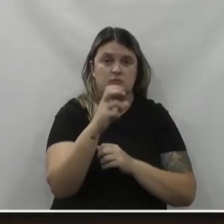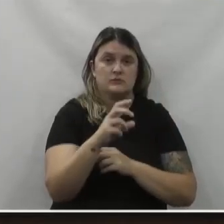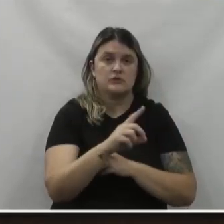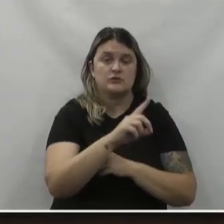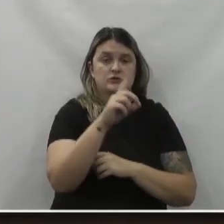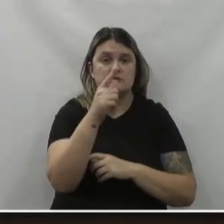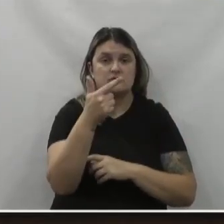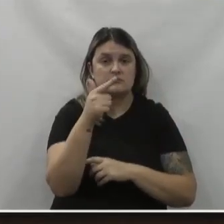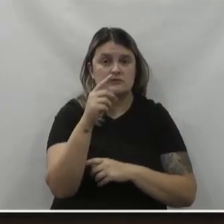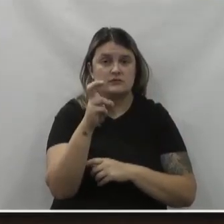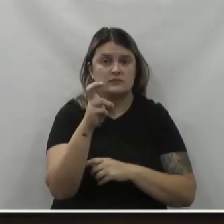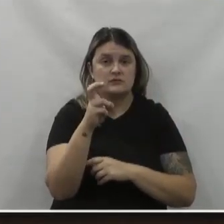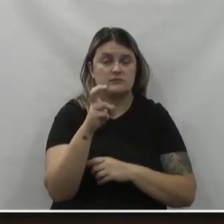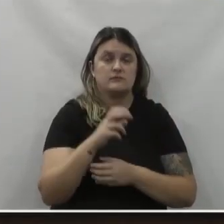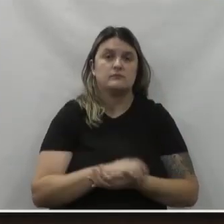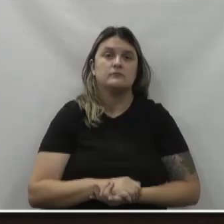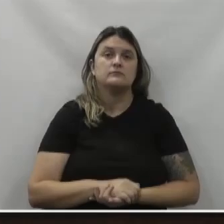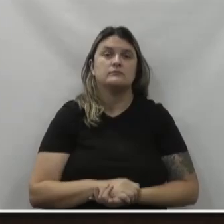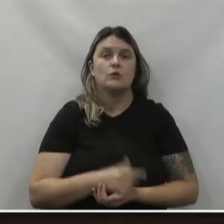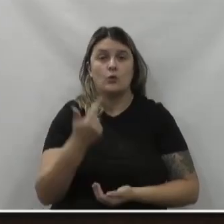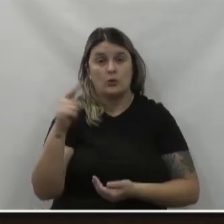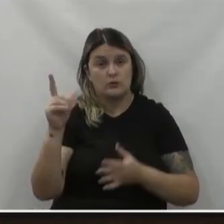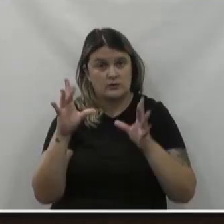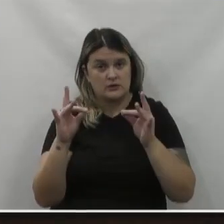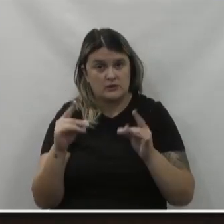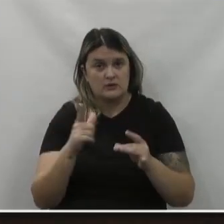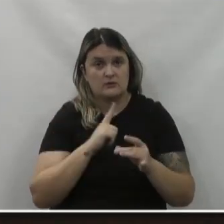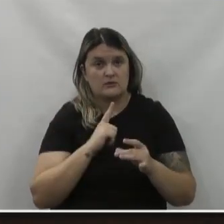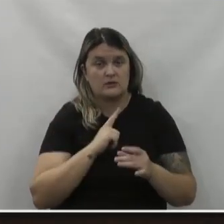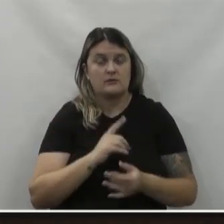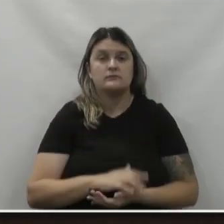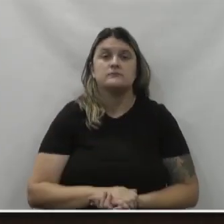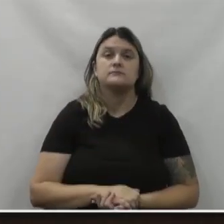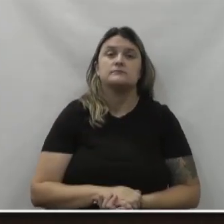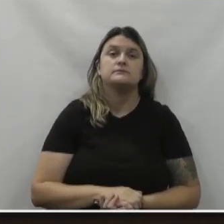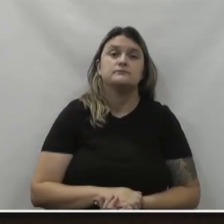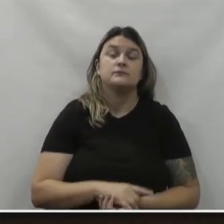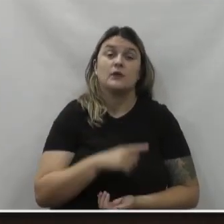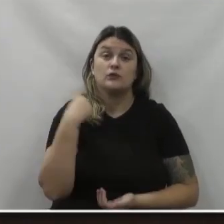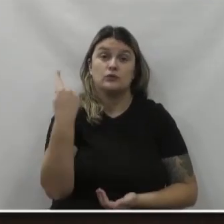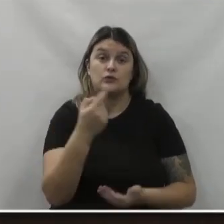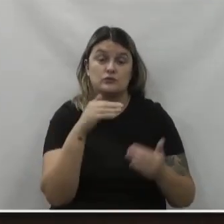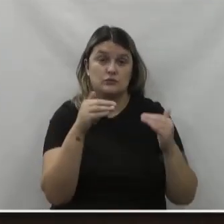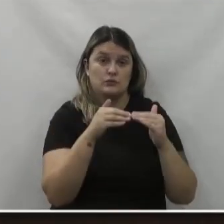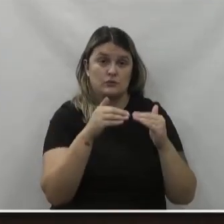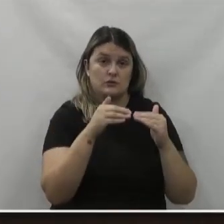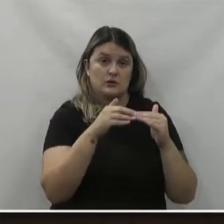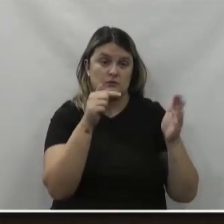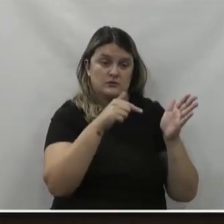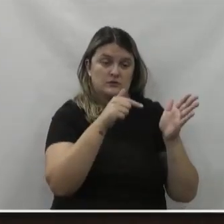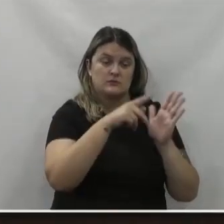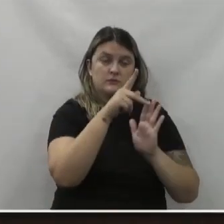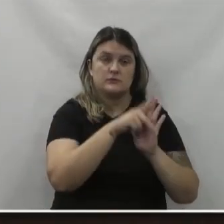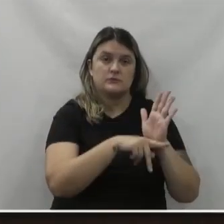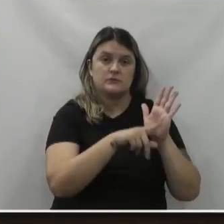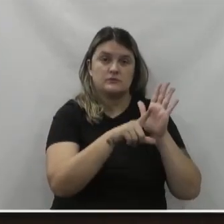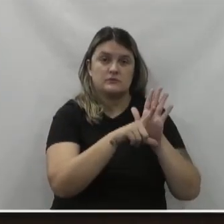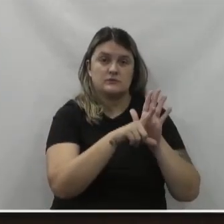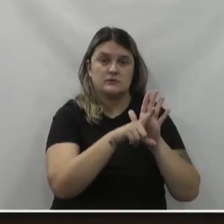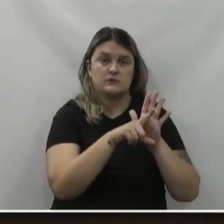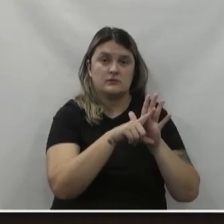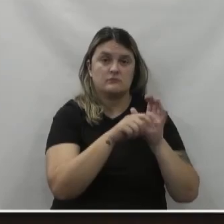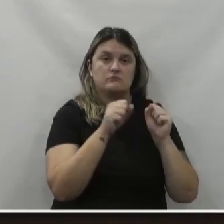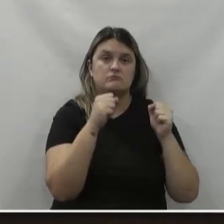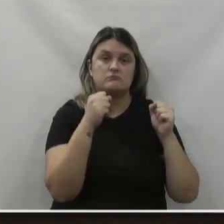de 2019 e dá outras providências. Fundamentação. Somos de parecer favorável ao projeto em questão, devendo o